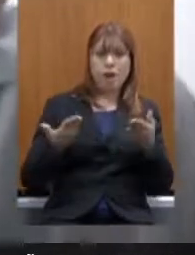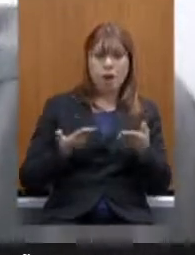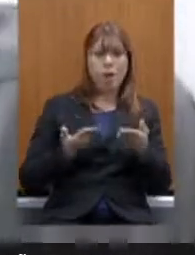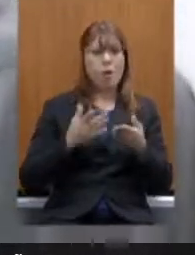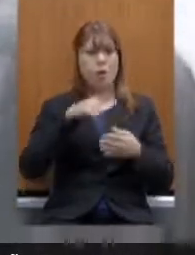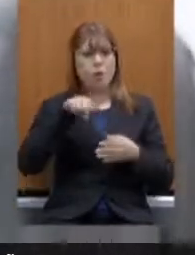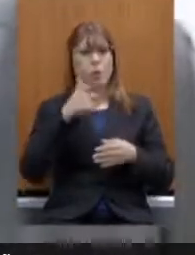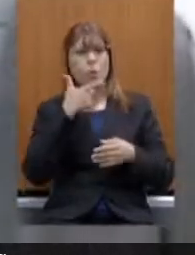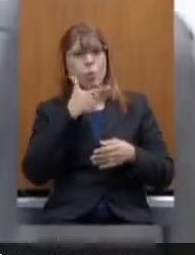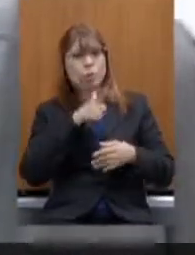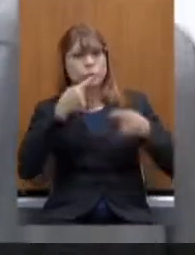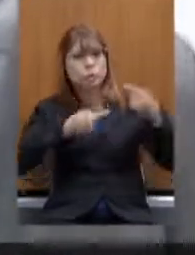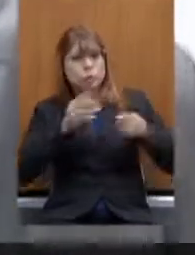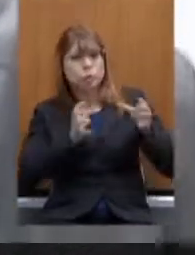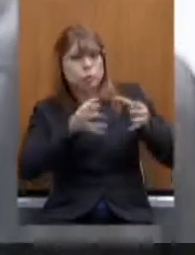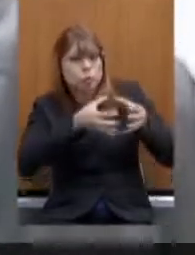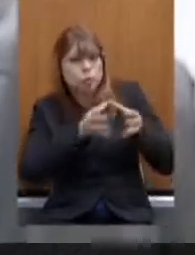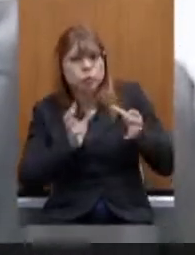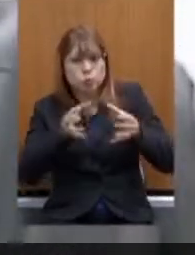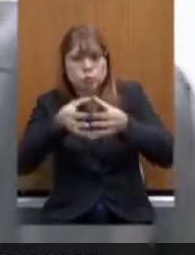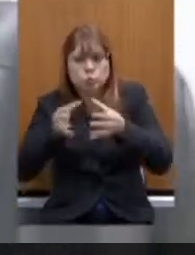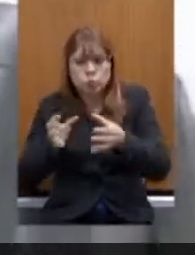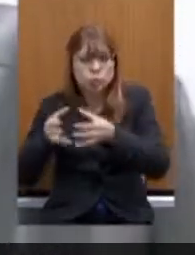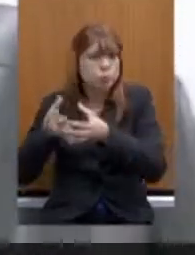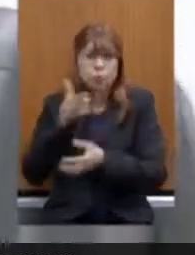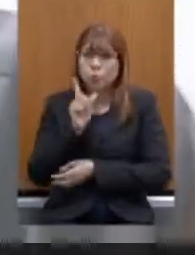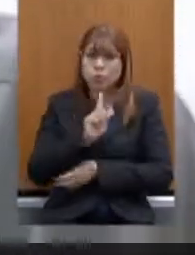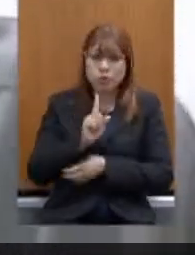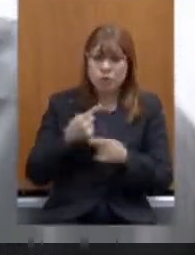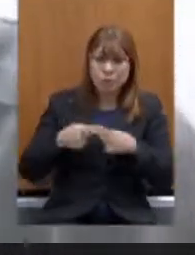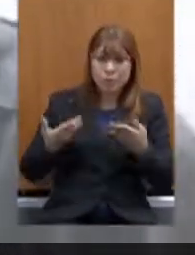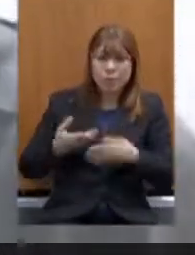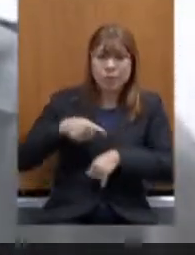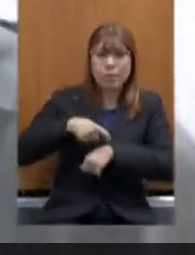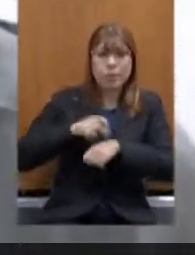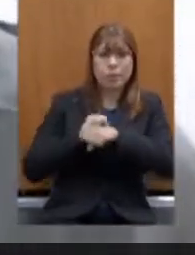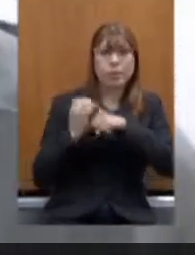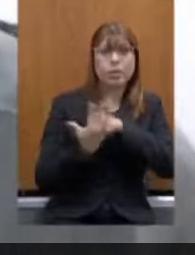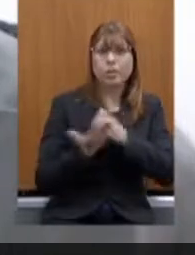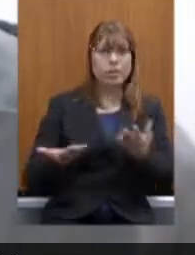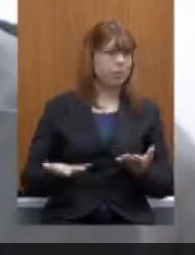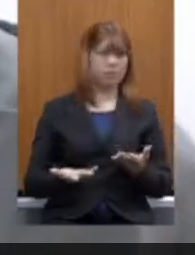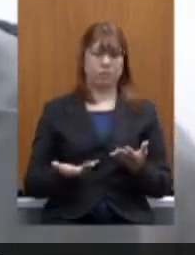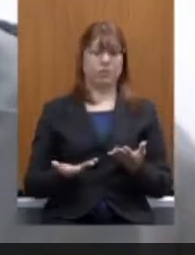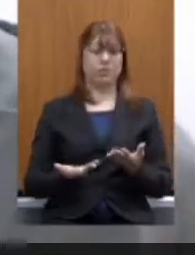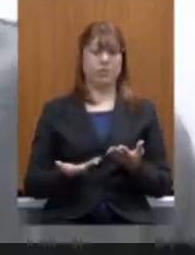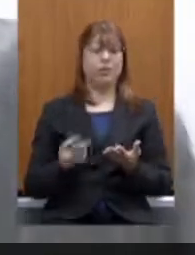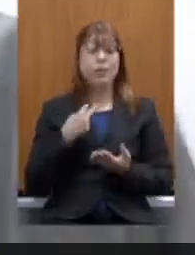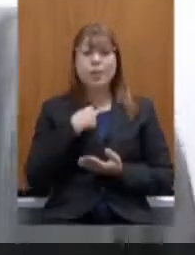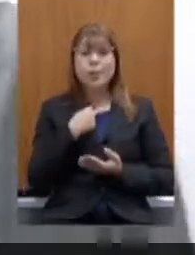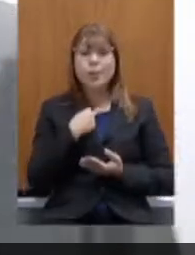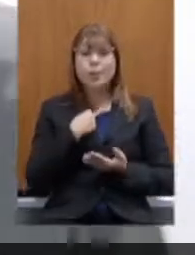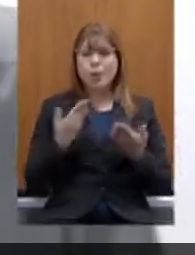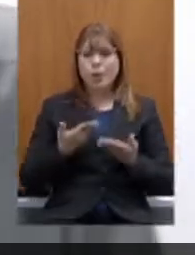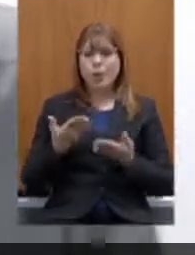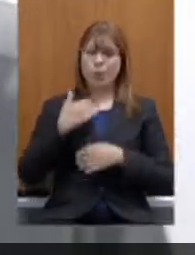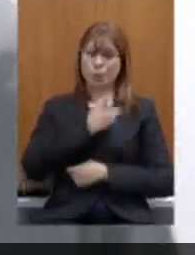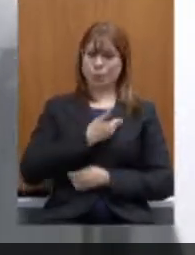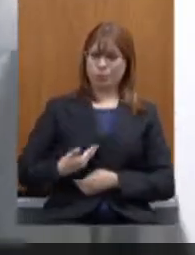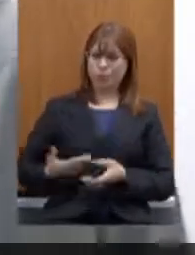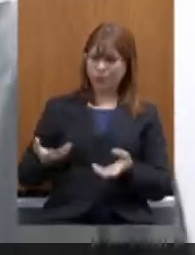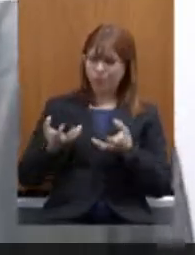assembleias discutir com a sua categoria e-mail a uma situação de pandemia mas não pode a